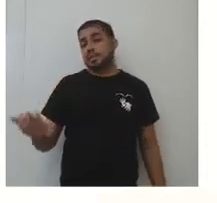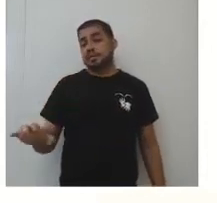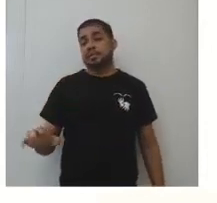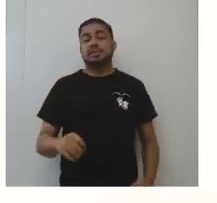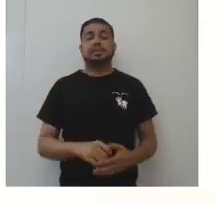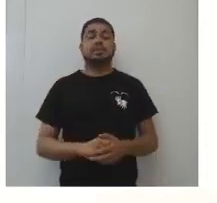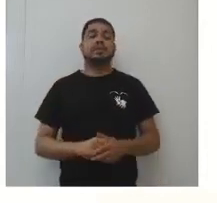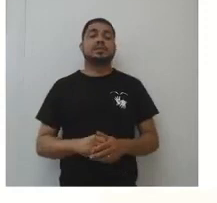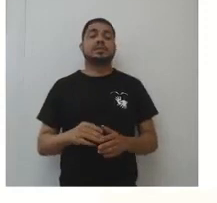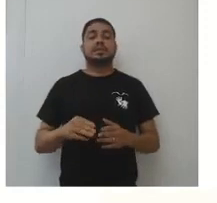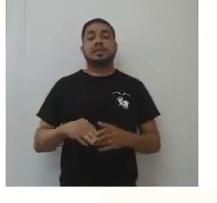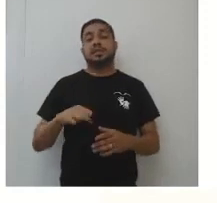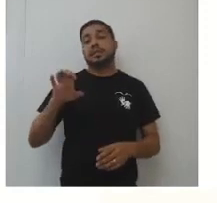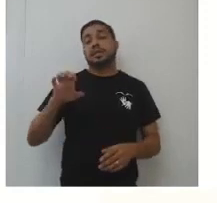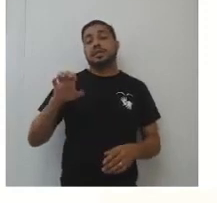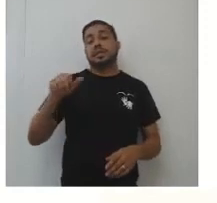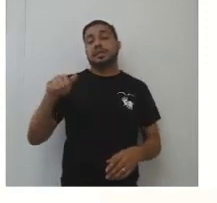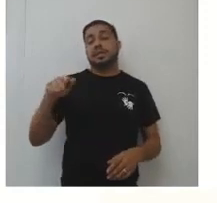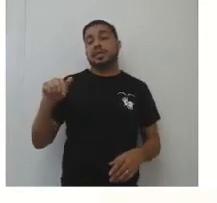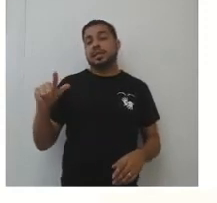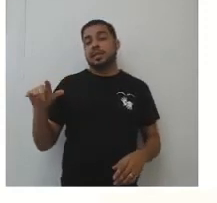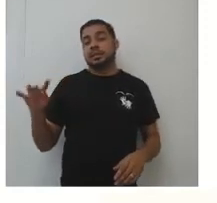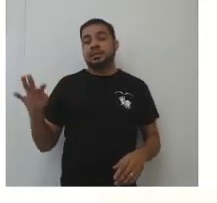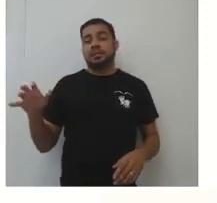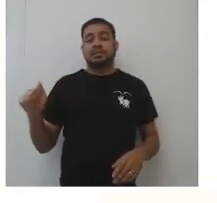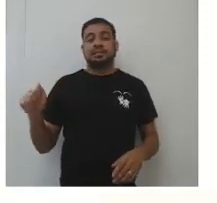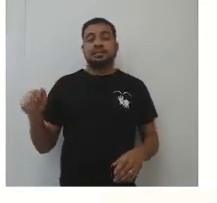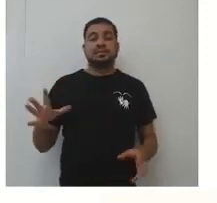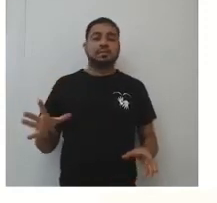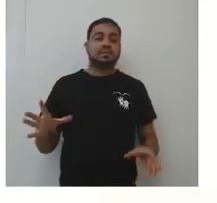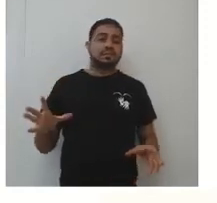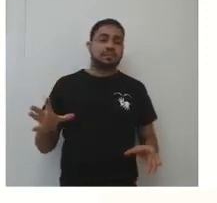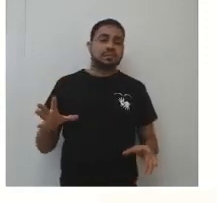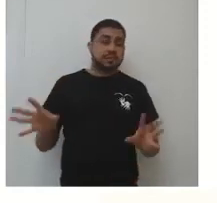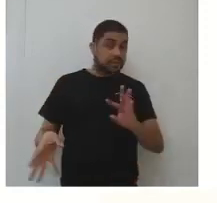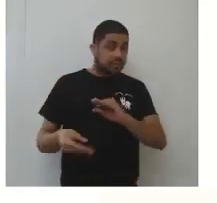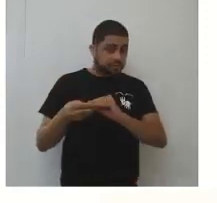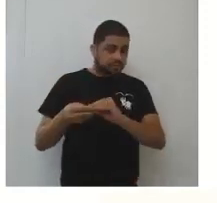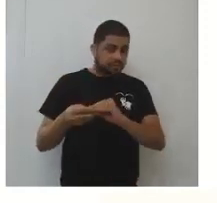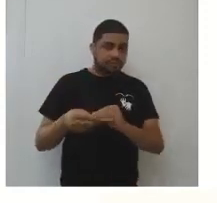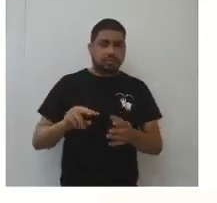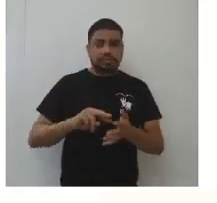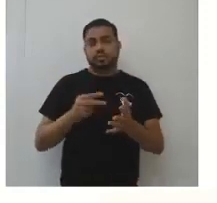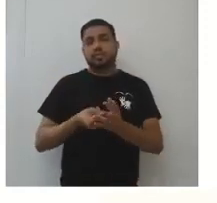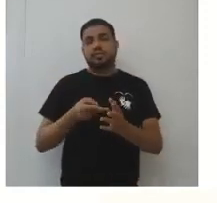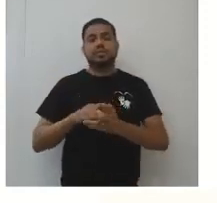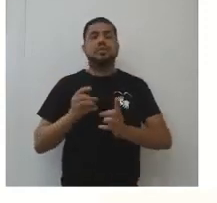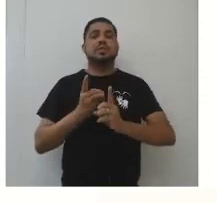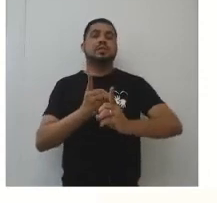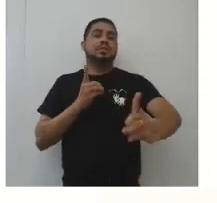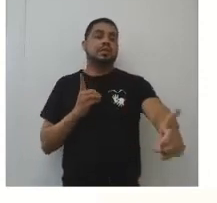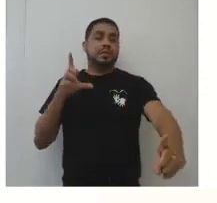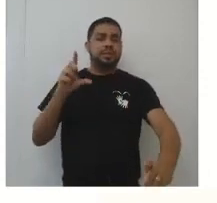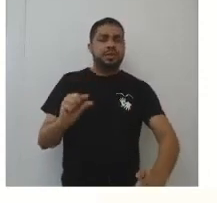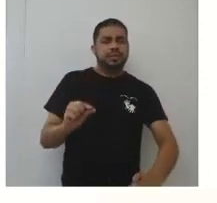hipérbole equilátera. Mas resumindo fisicamente, quer dizer que distancialmente o campo diminui.